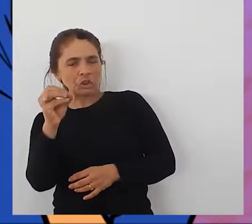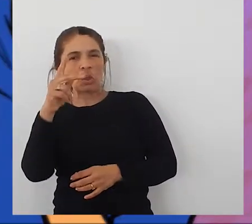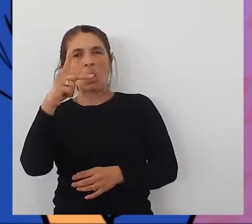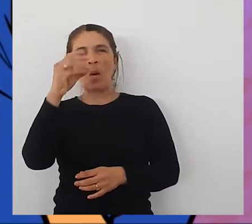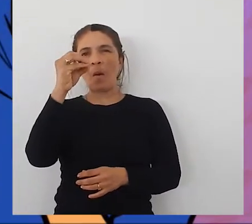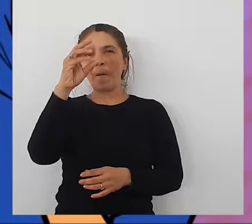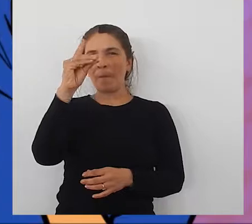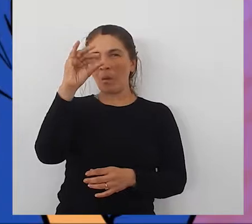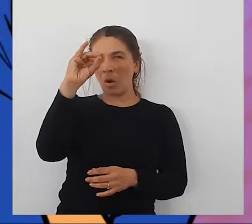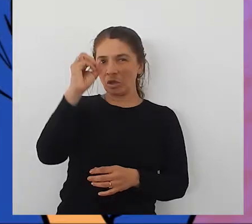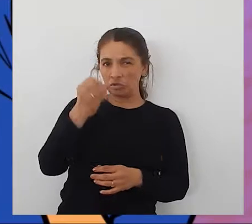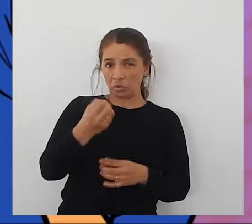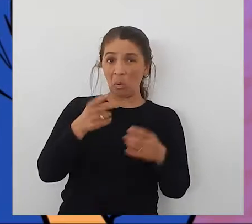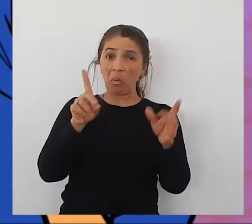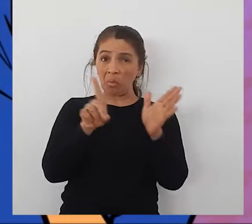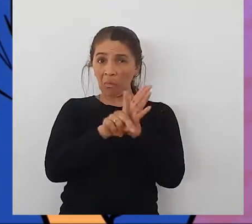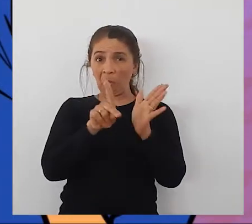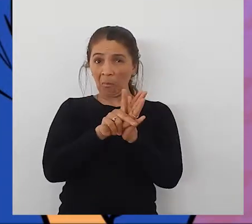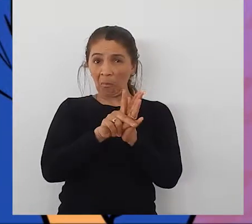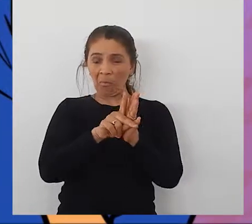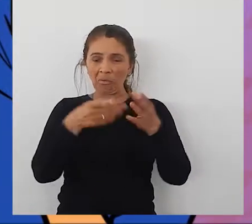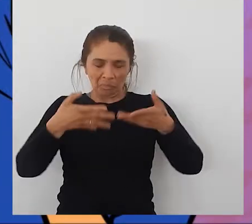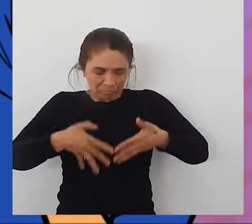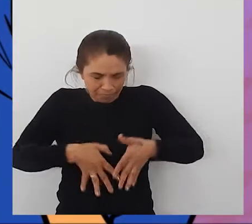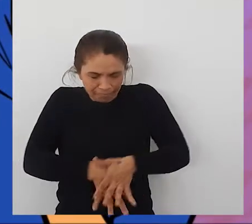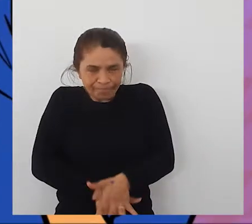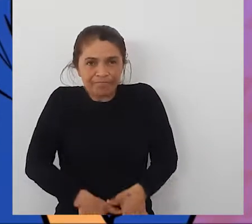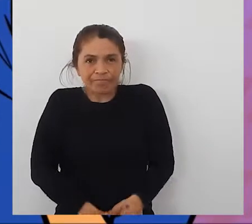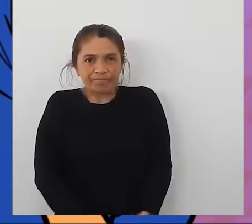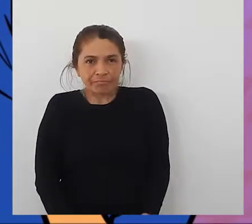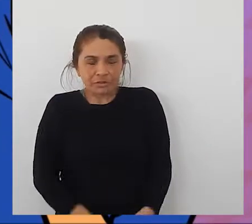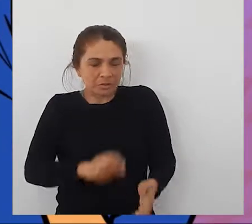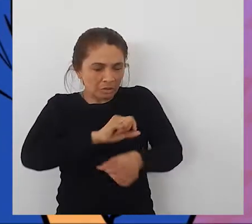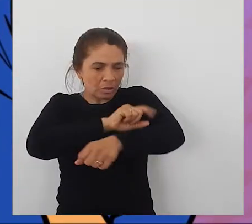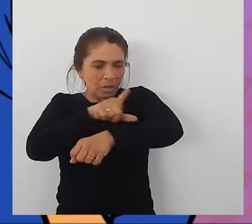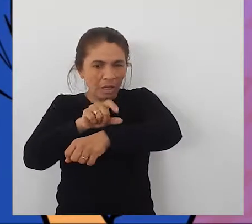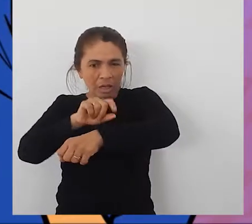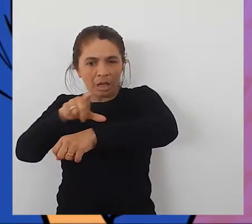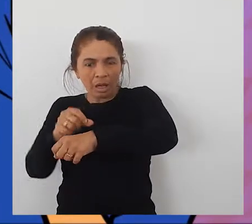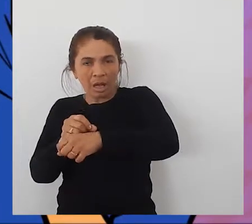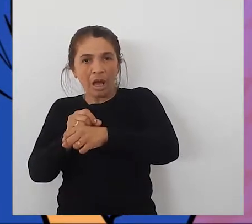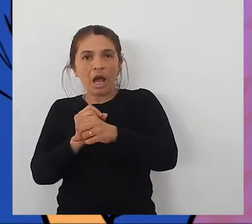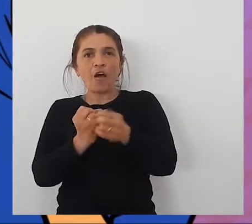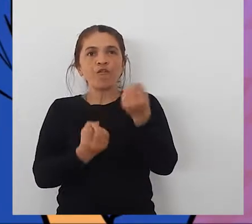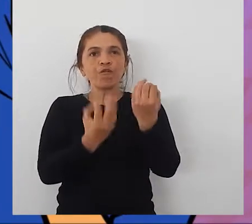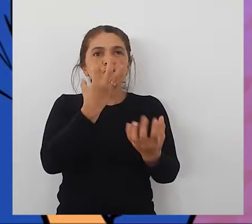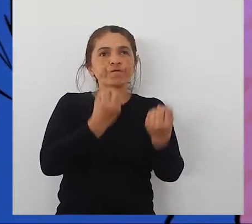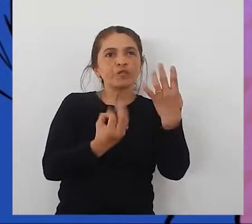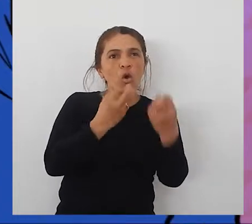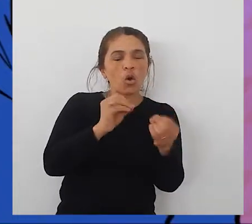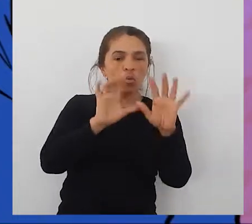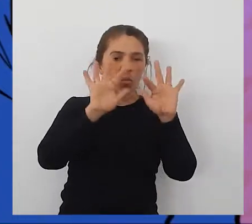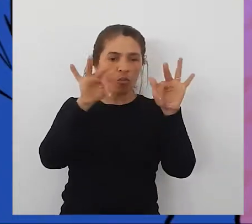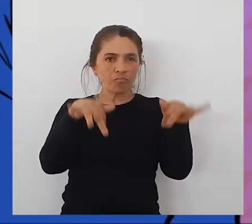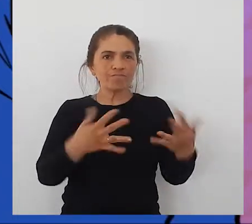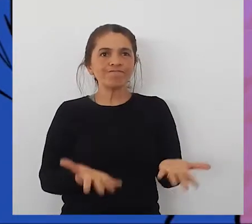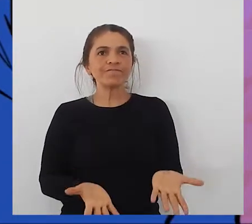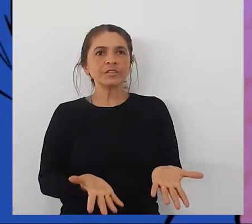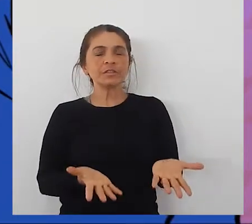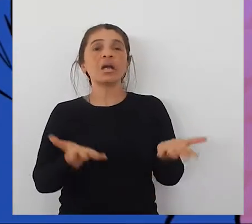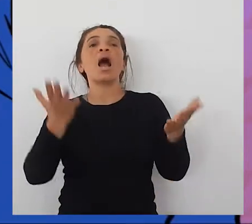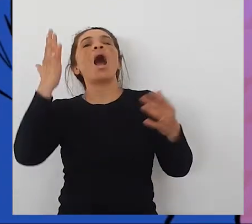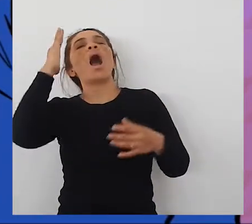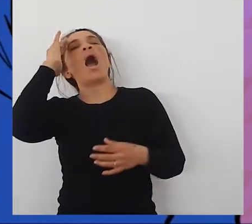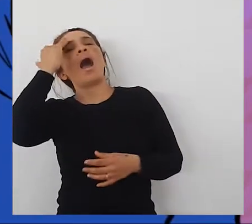xilopódio. Esse caule também tem gemas das quais as plantas podem brotar assim que o fogo germina.